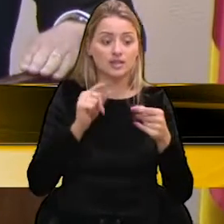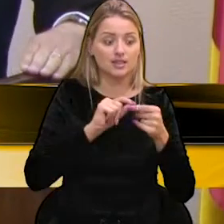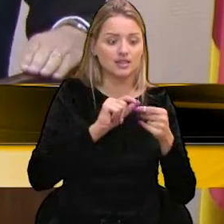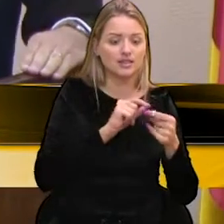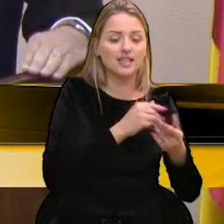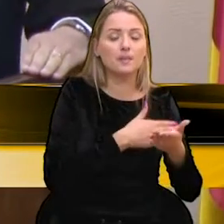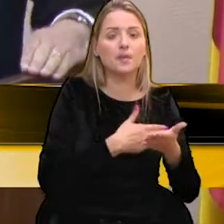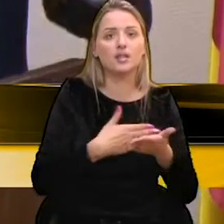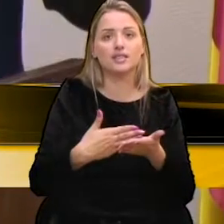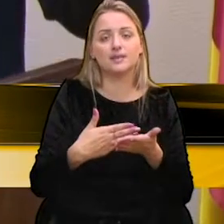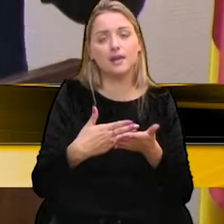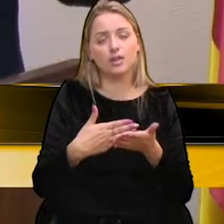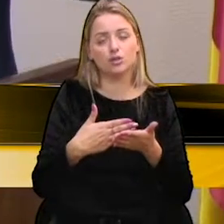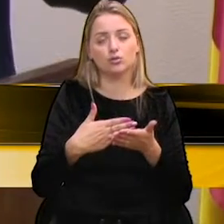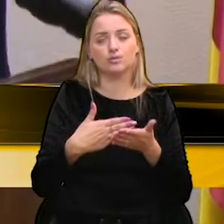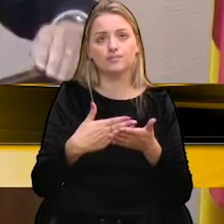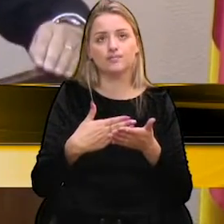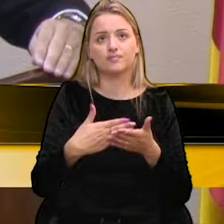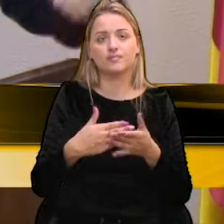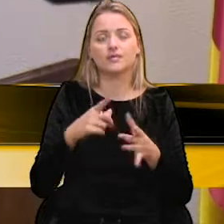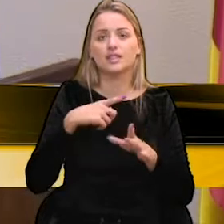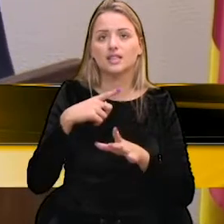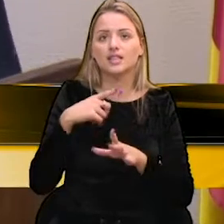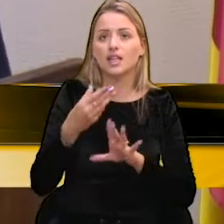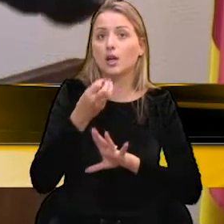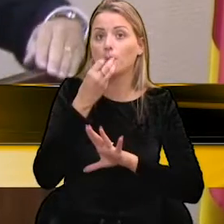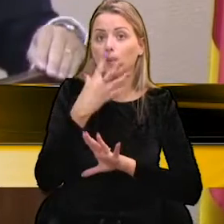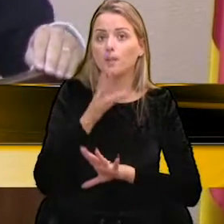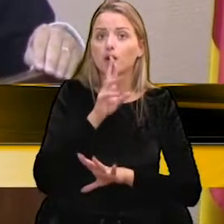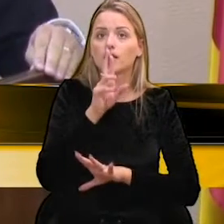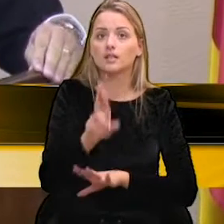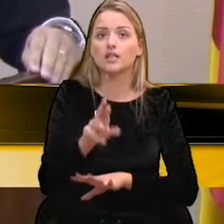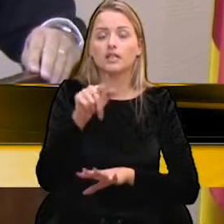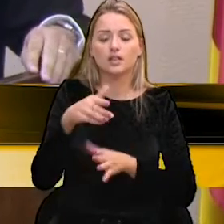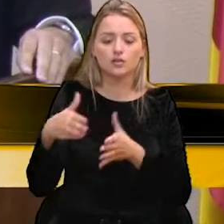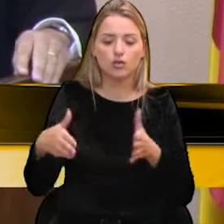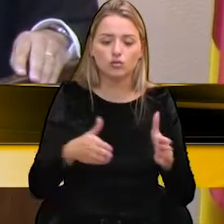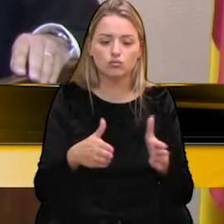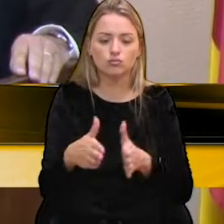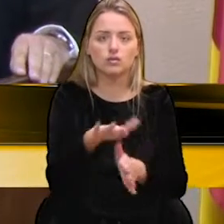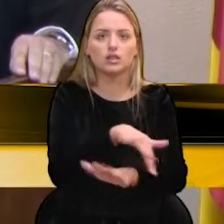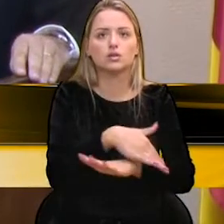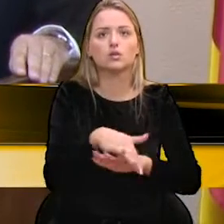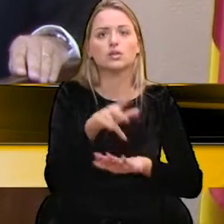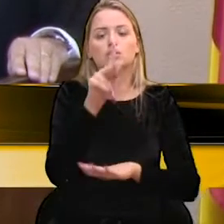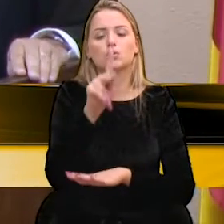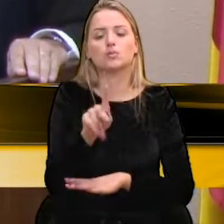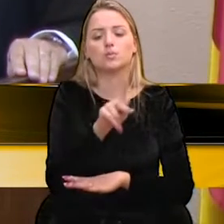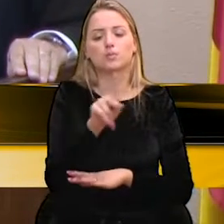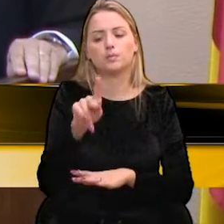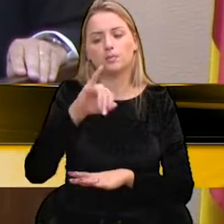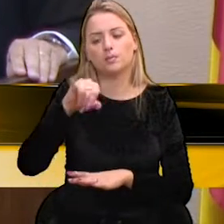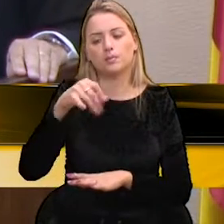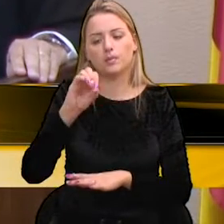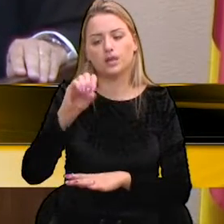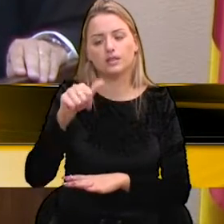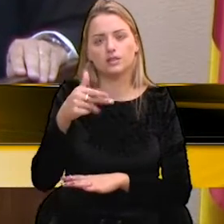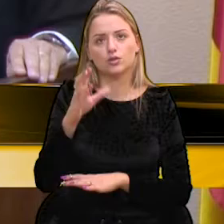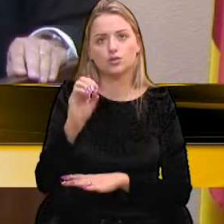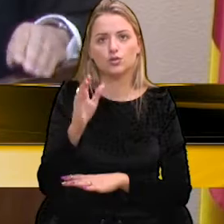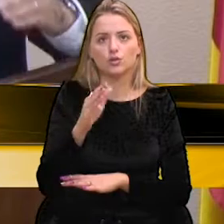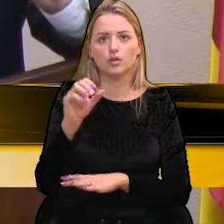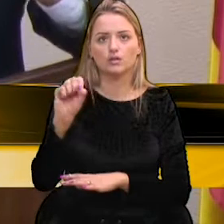ela tende a germinar e render bons frutos, que foi o Caminhos do Padre João Esquiavo, um patrimônio da comunidade e seus